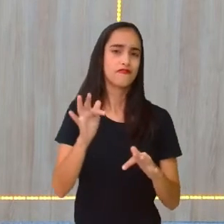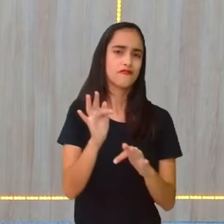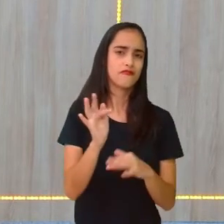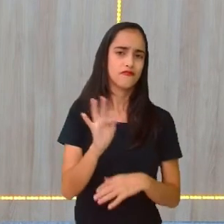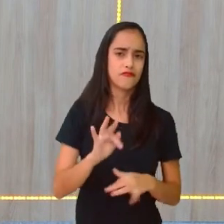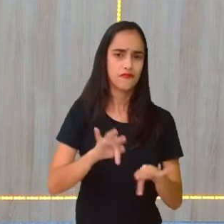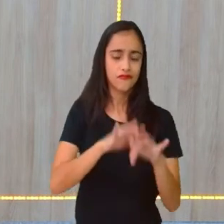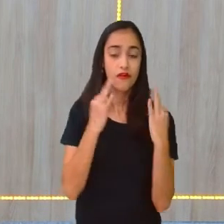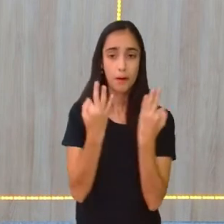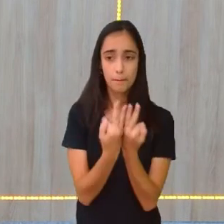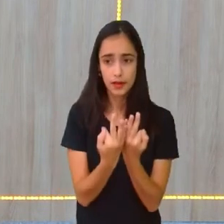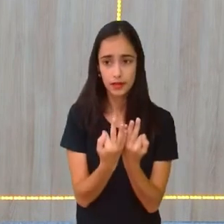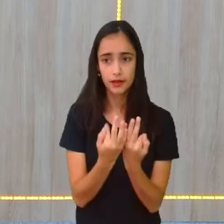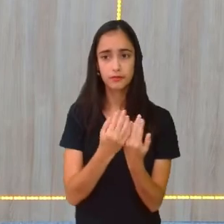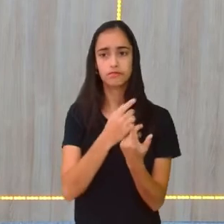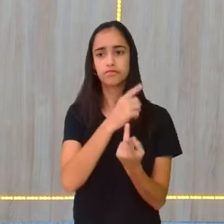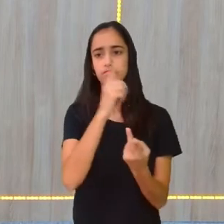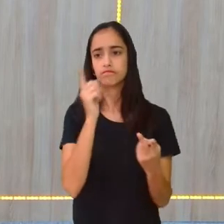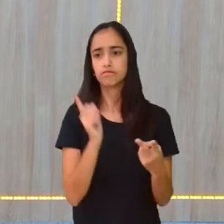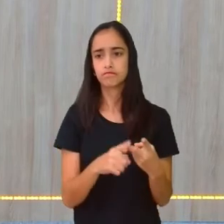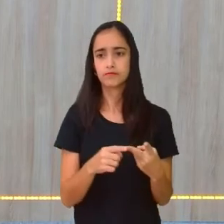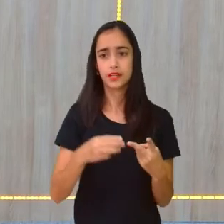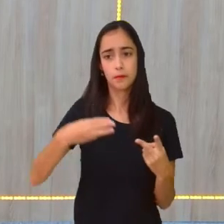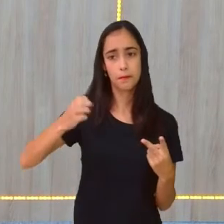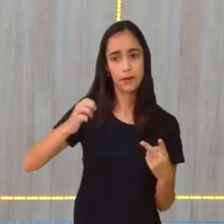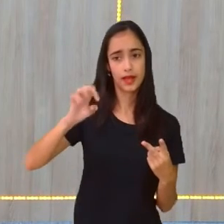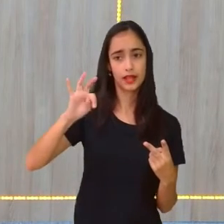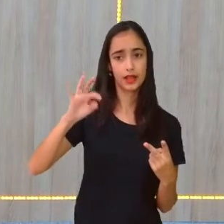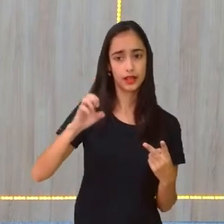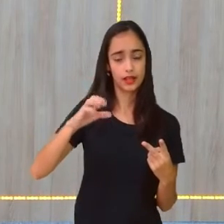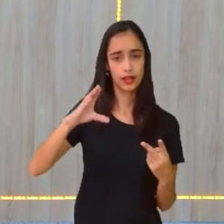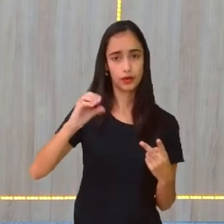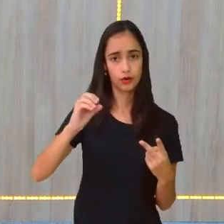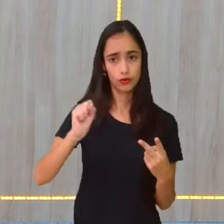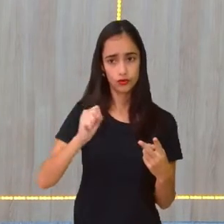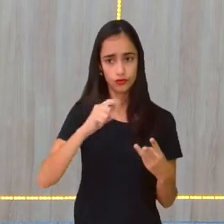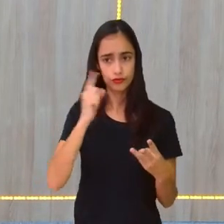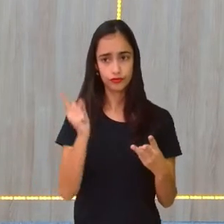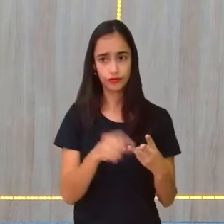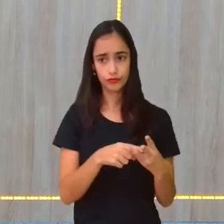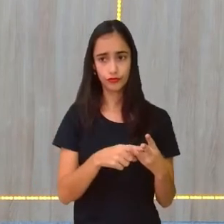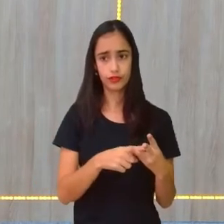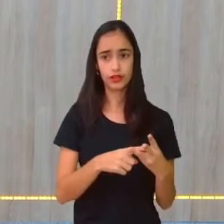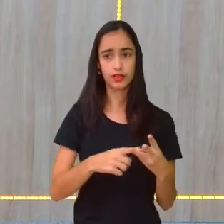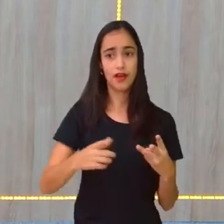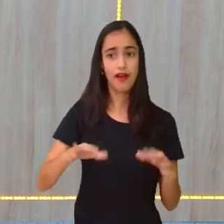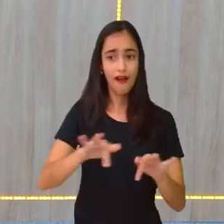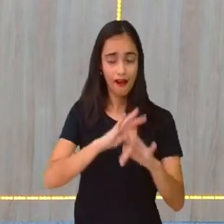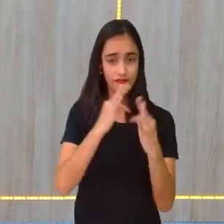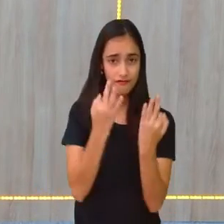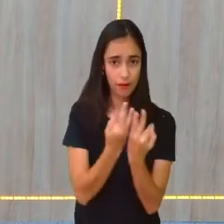estrangeiros, a família dos metecos e os escravos. Então, nesse sentido, o que é que a gente